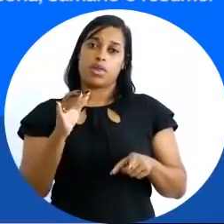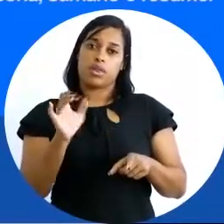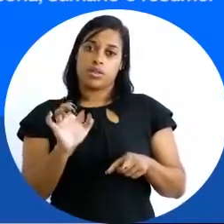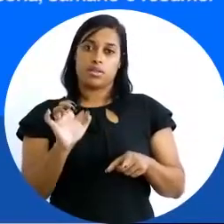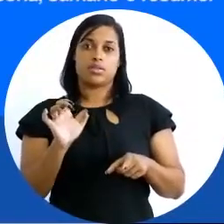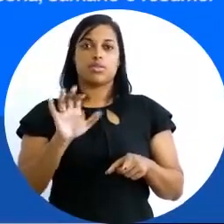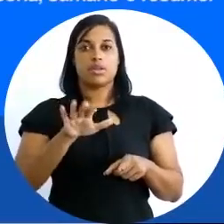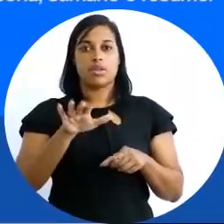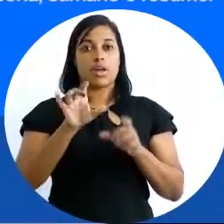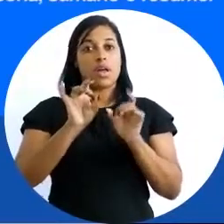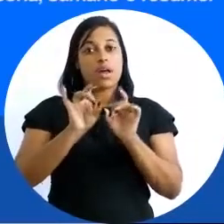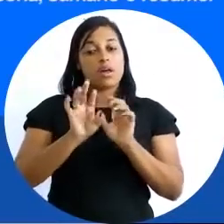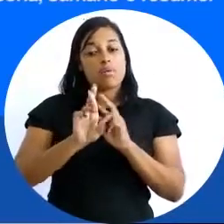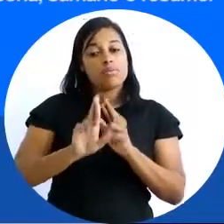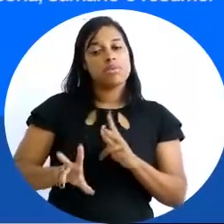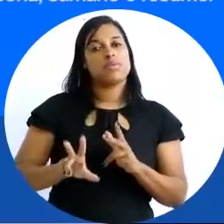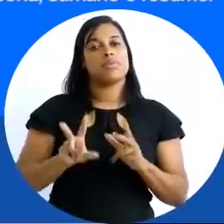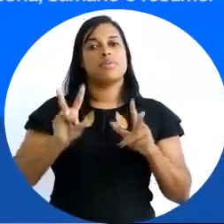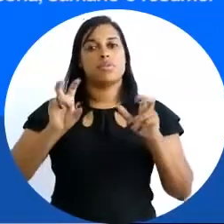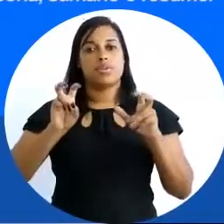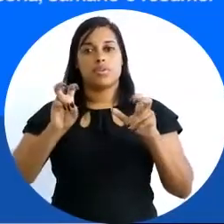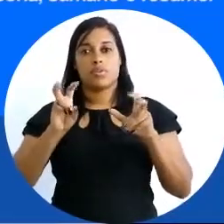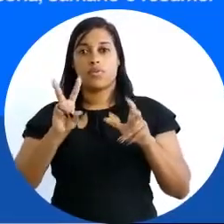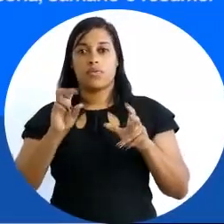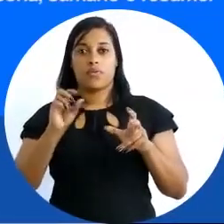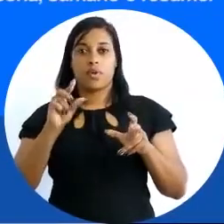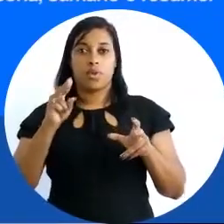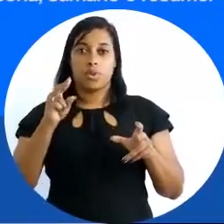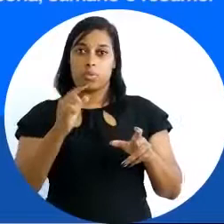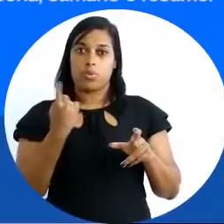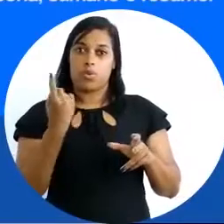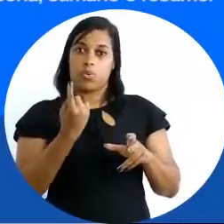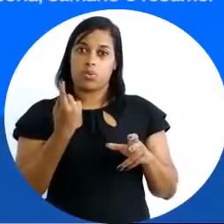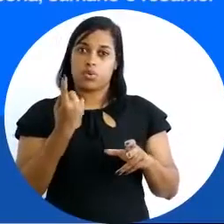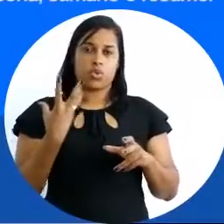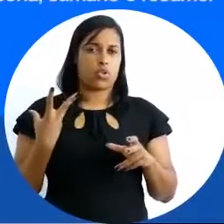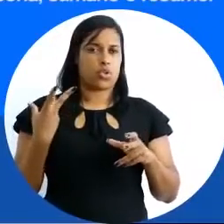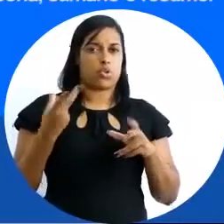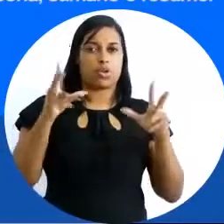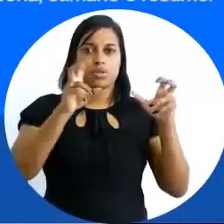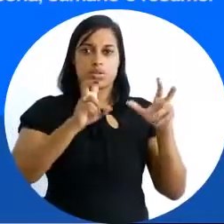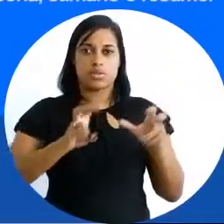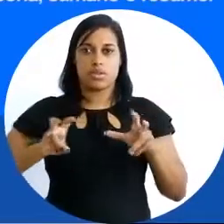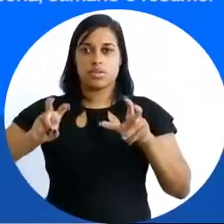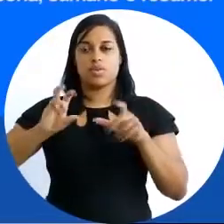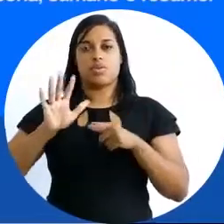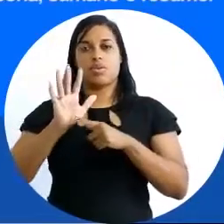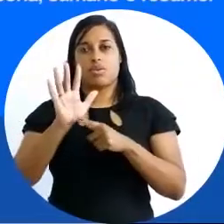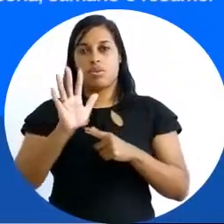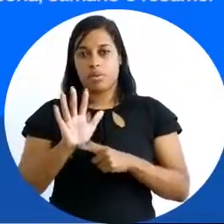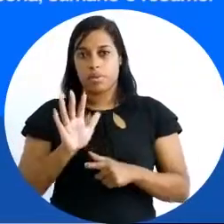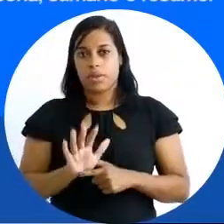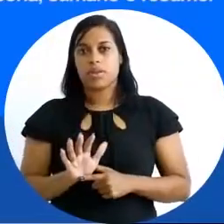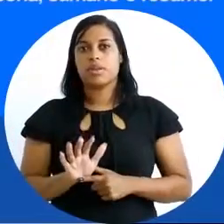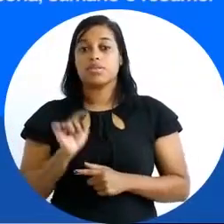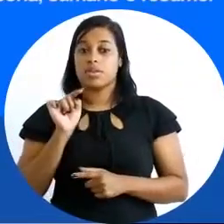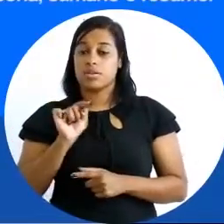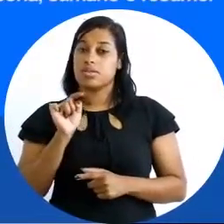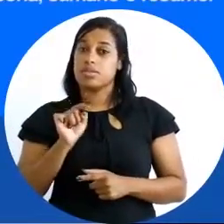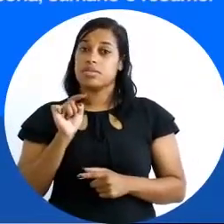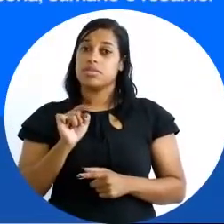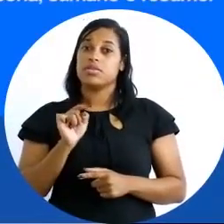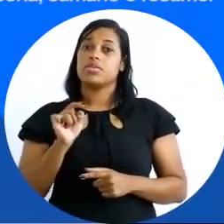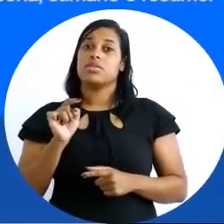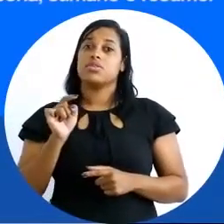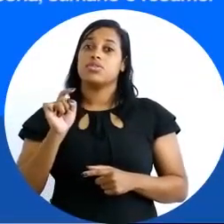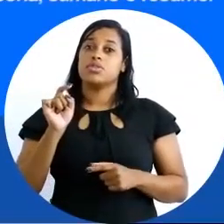à parte, um volume único, com todos os assuntos e as partes onde eles aparecem. Então, essas são as